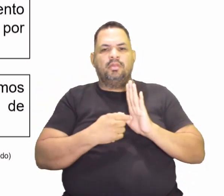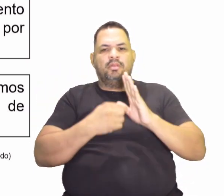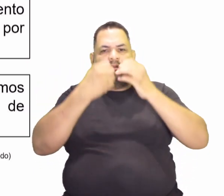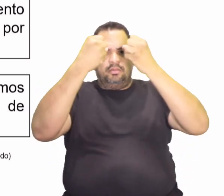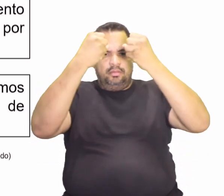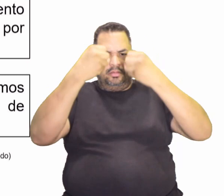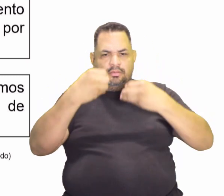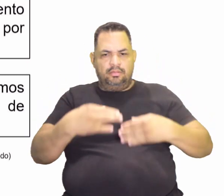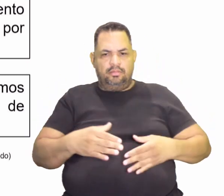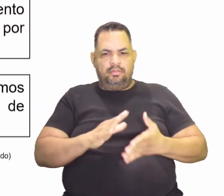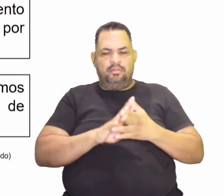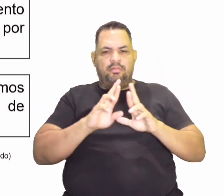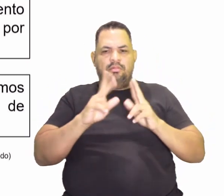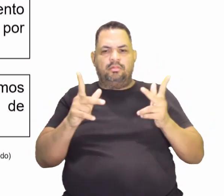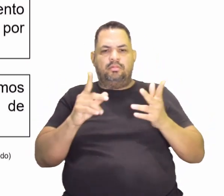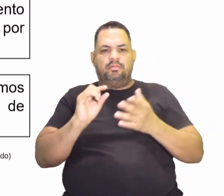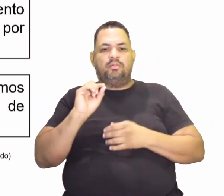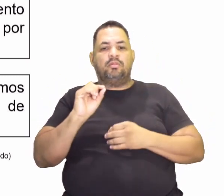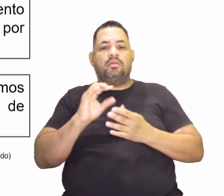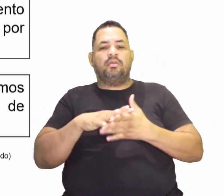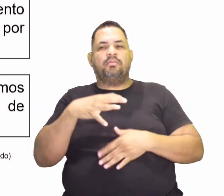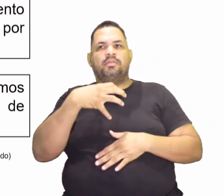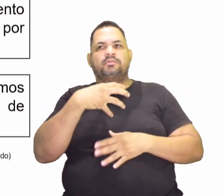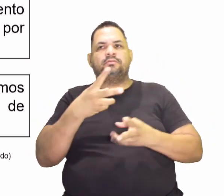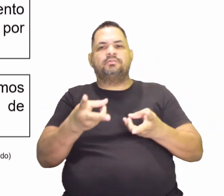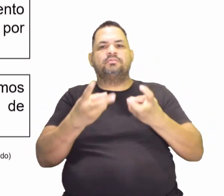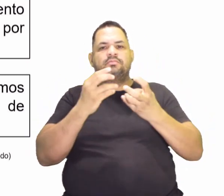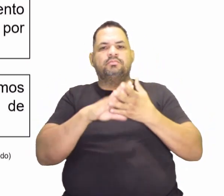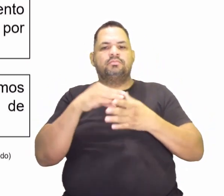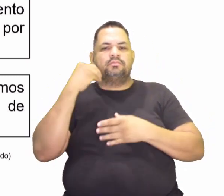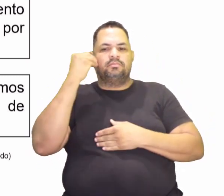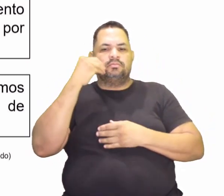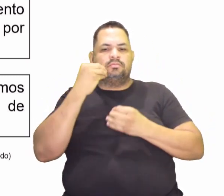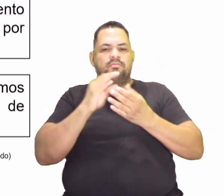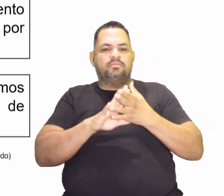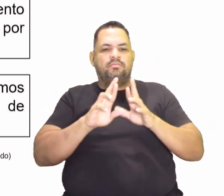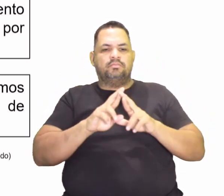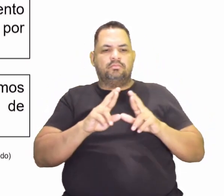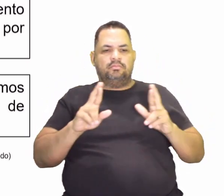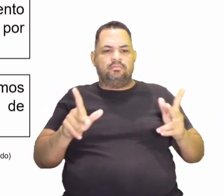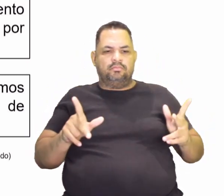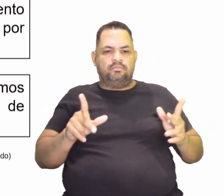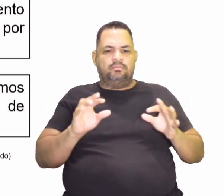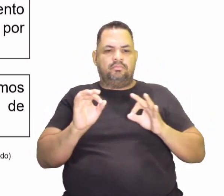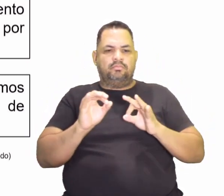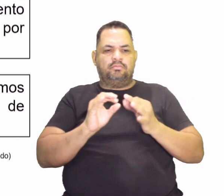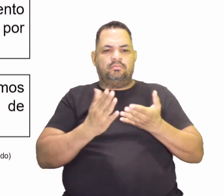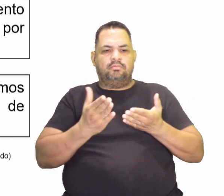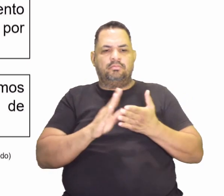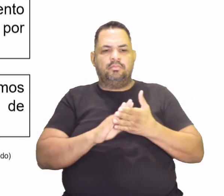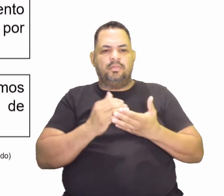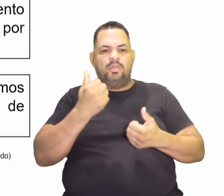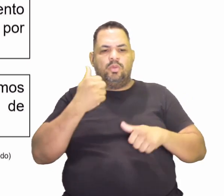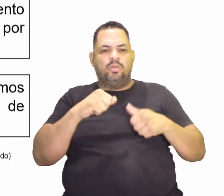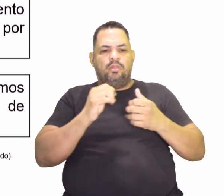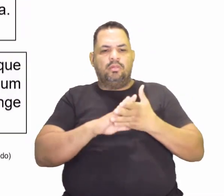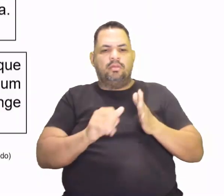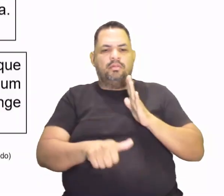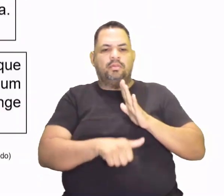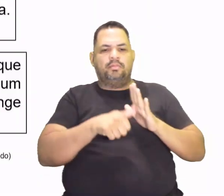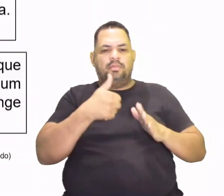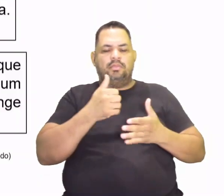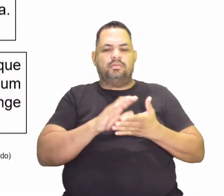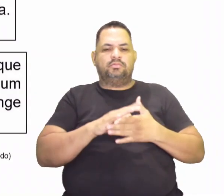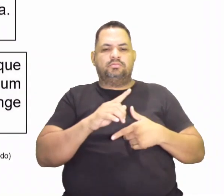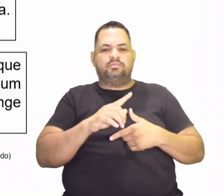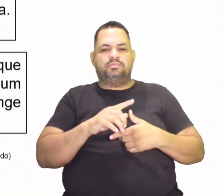em impressões que recebemos da experiência. Essas diferenças podem ser chamadas de qualidades primárias e qualidades